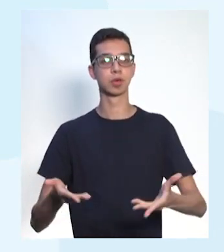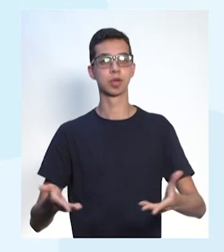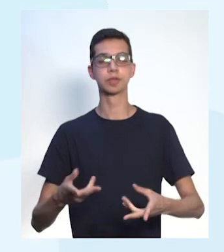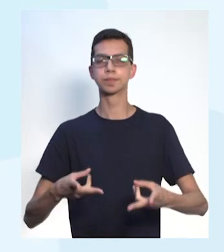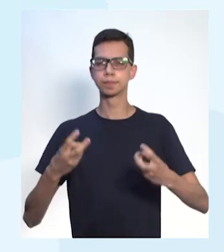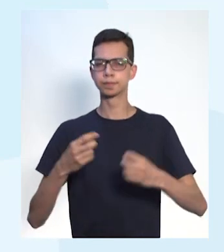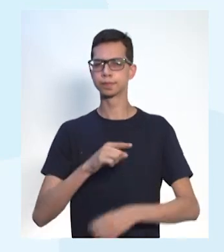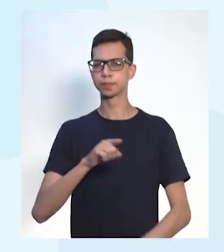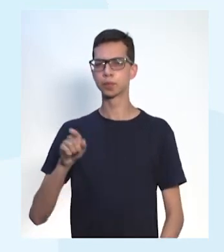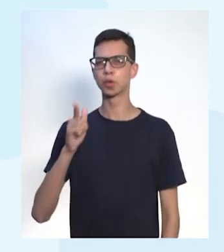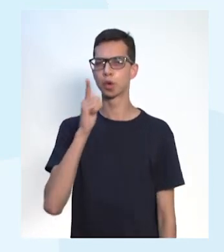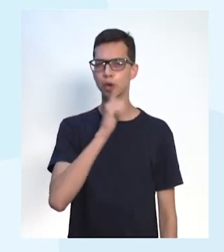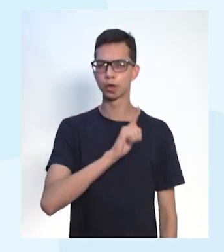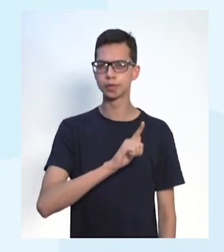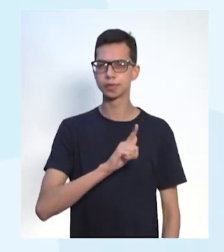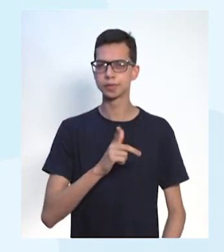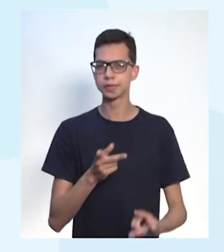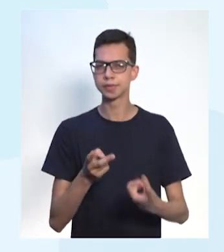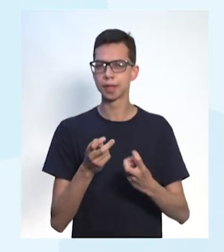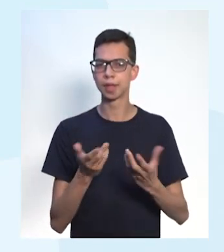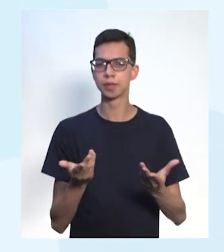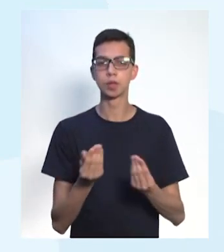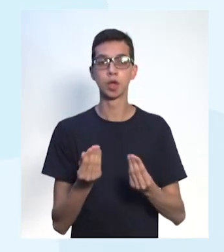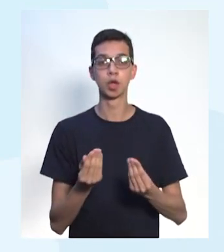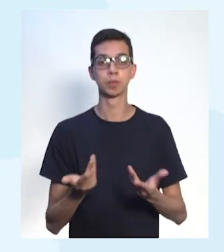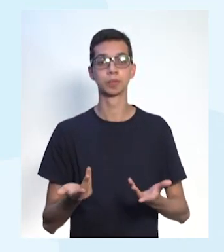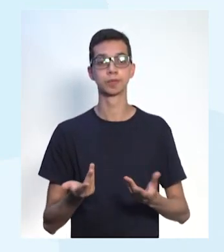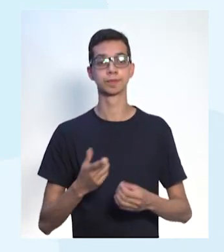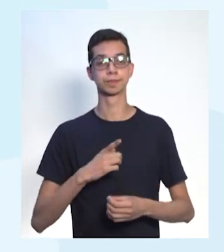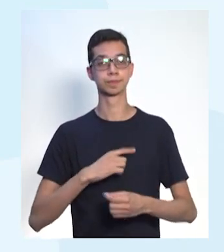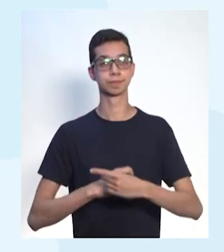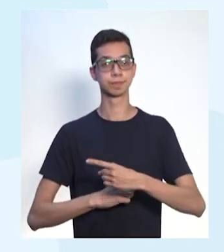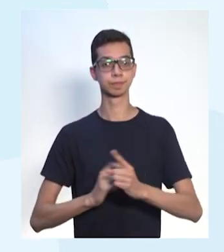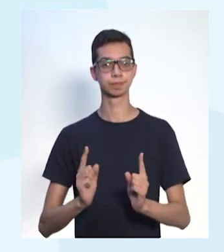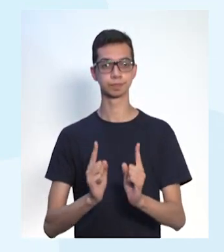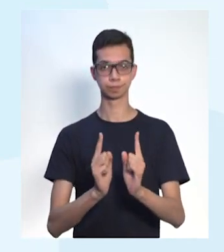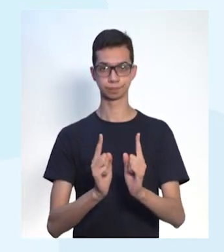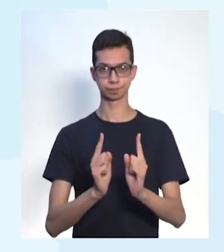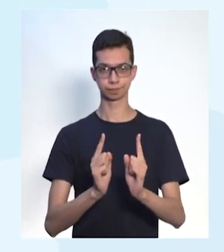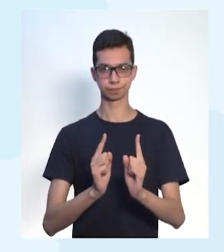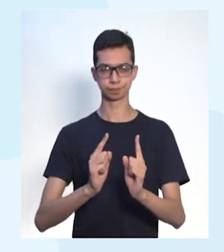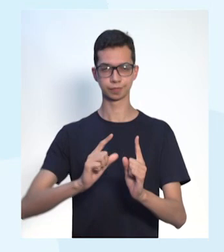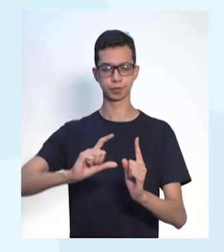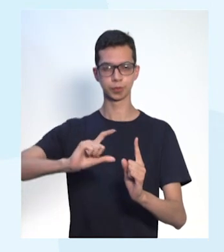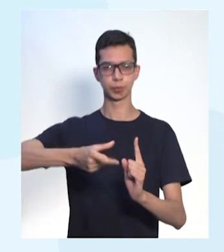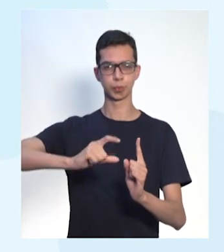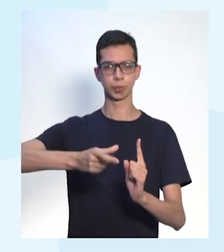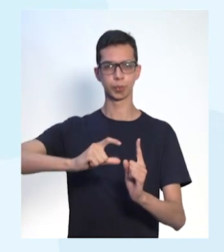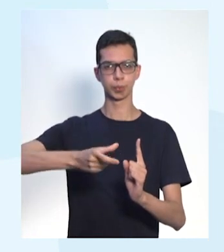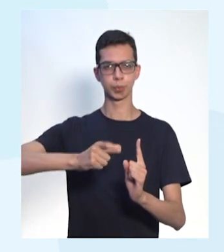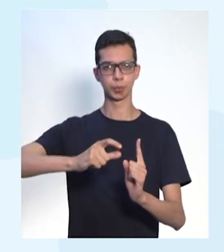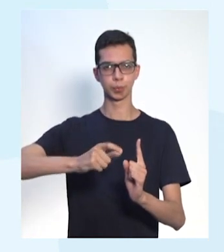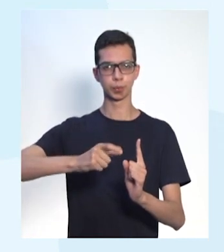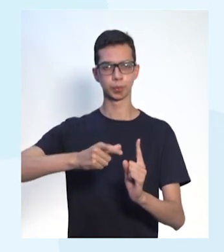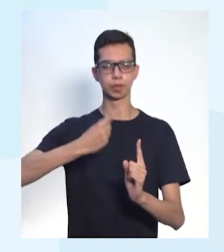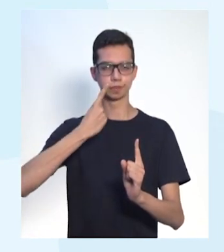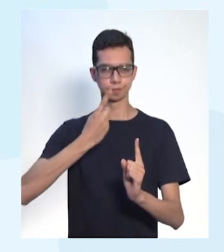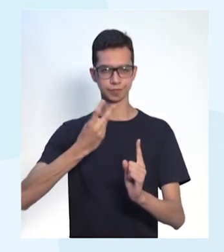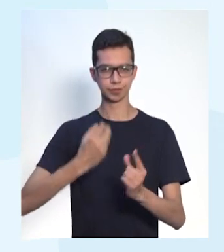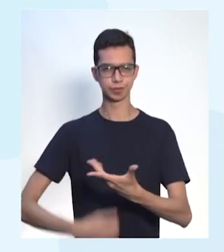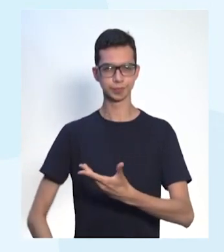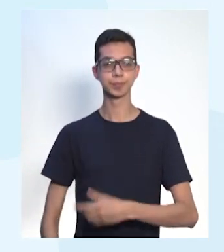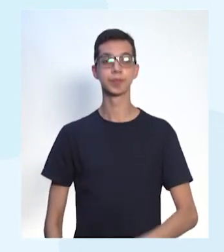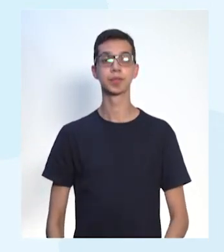alunos conseguiram, né? Sim. Compreender e identificar aí, né? quais são essas grandezas. Gente, acho que 2 minutinhos é